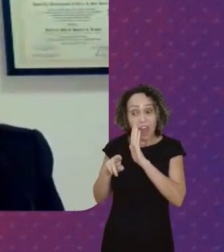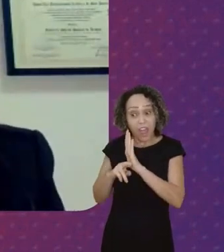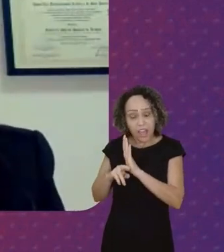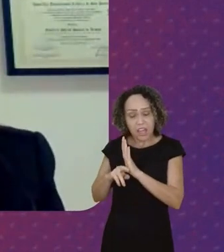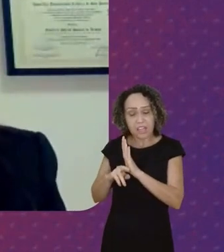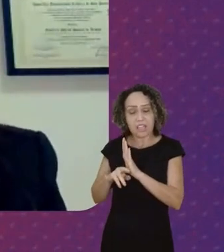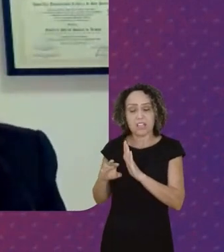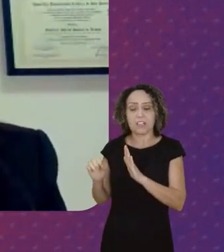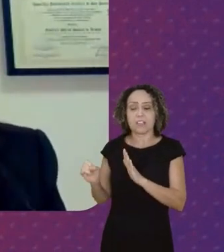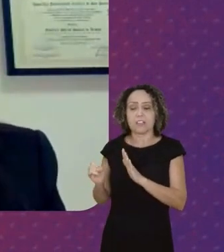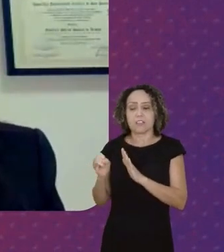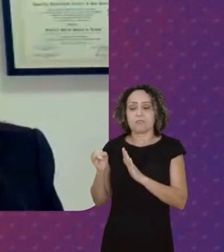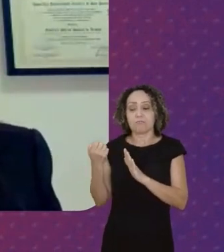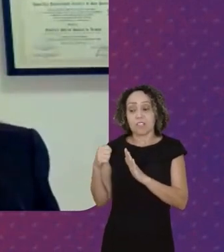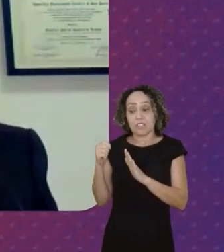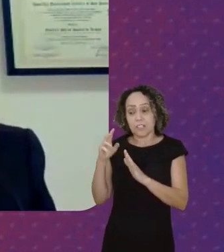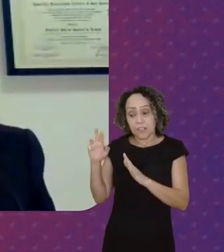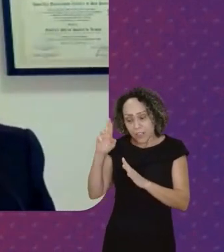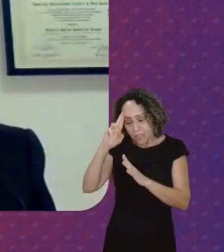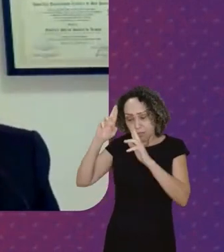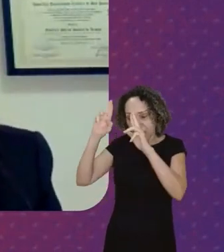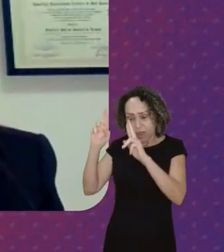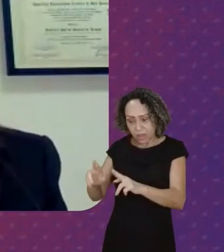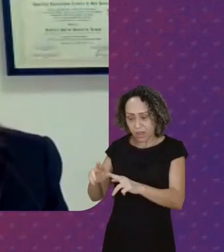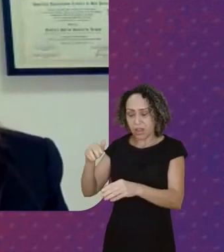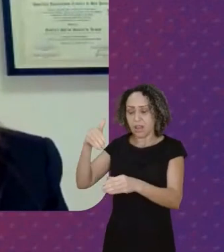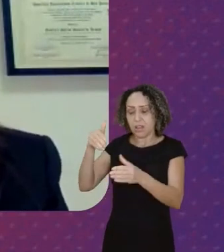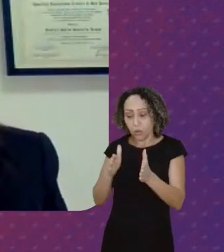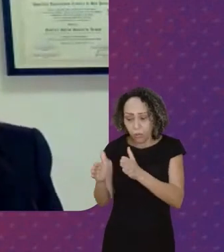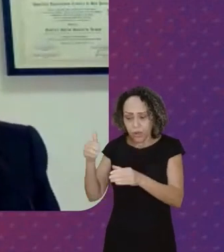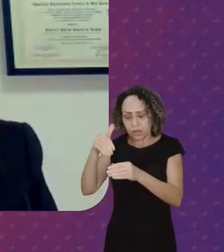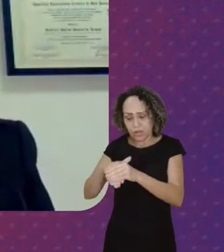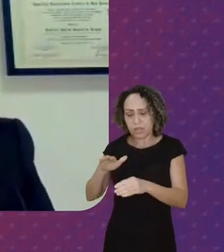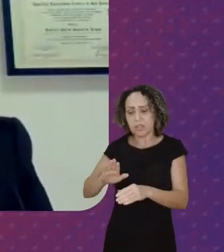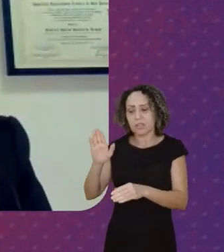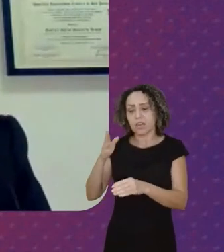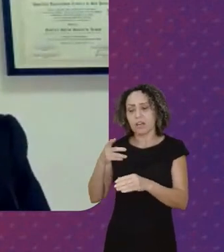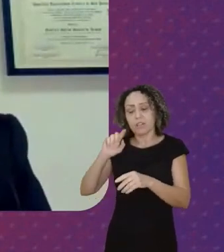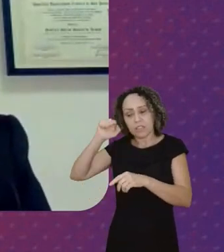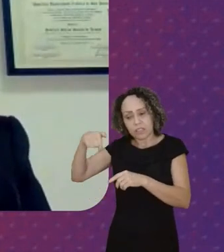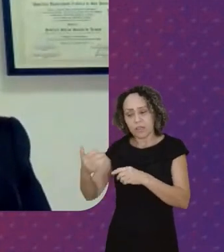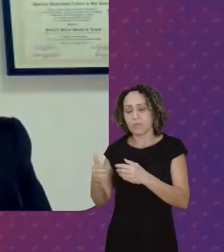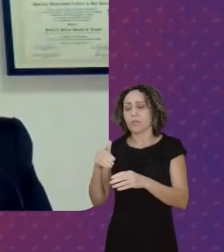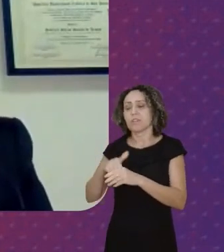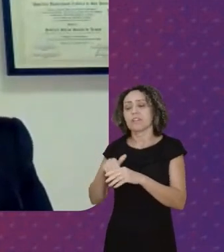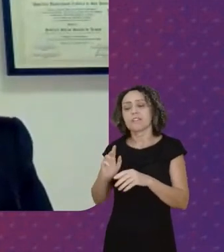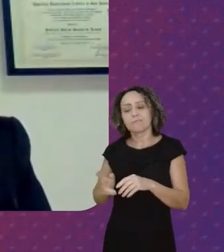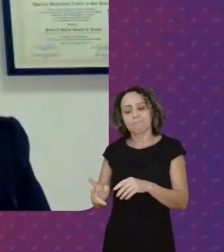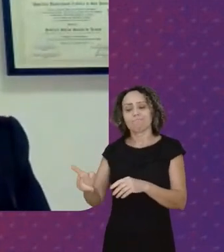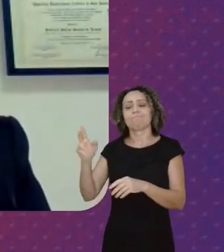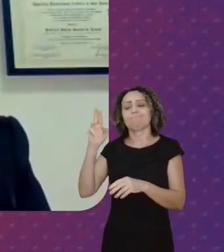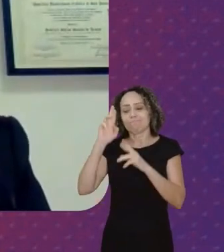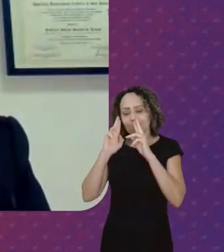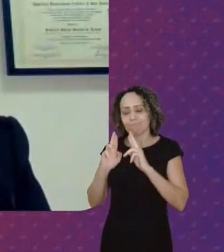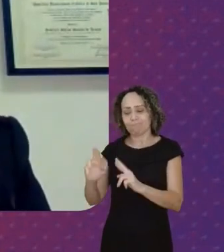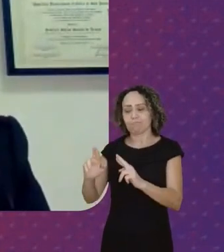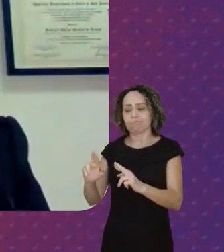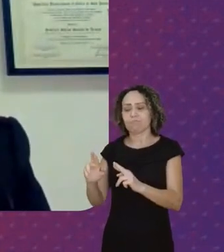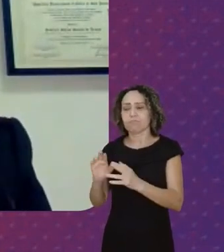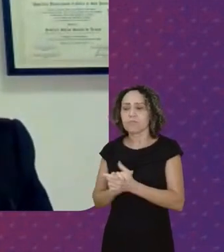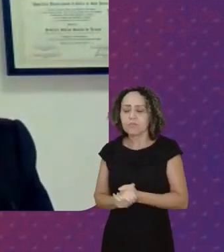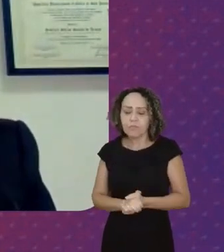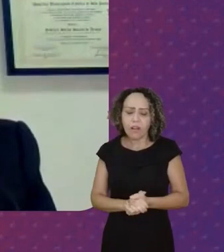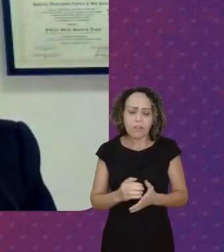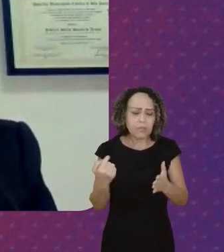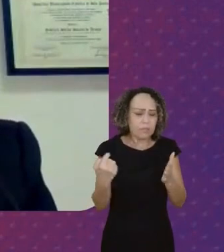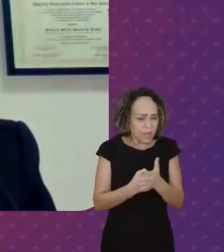também, se a gente for pensar na formação das comissões legislativas, né? E aí vocês podem me perguntar, olha, mas o partido é obrigado a